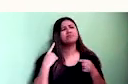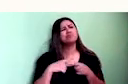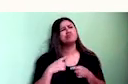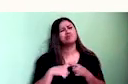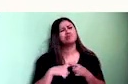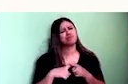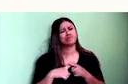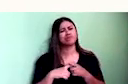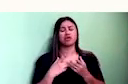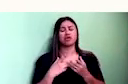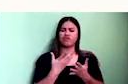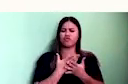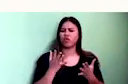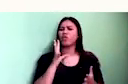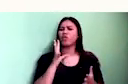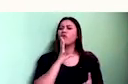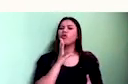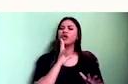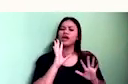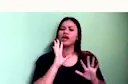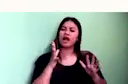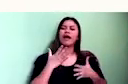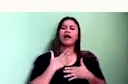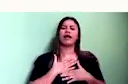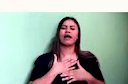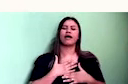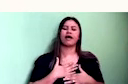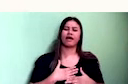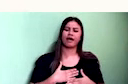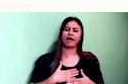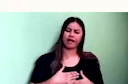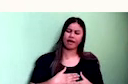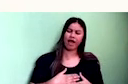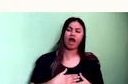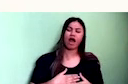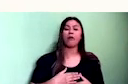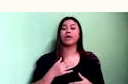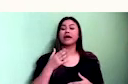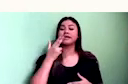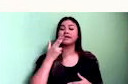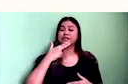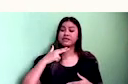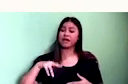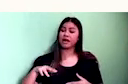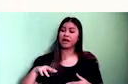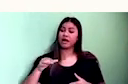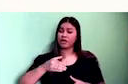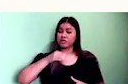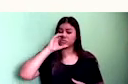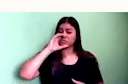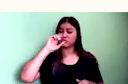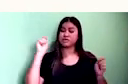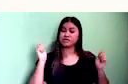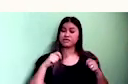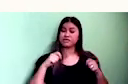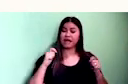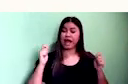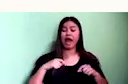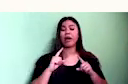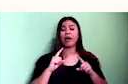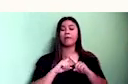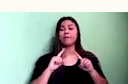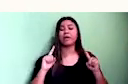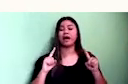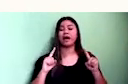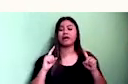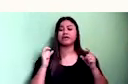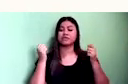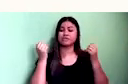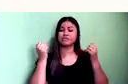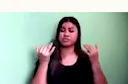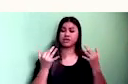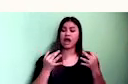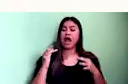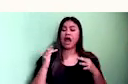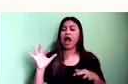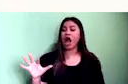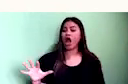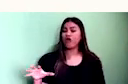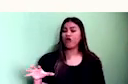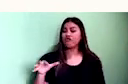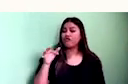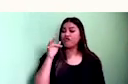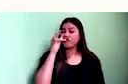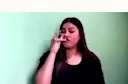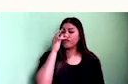já conhecem, né? Ele é calmante, usa até para criança. Mas eu trouxe para comentar principalmente que o que a gente usa são as flores. Então, quando vocês forem